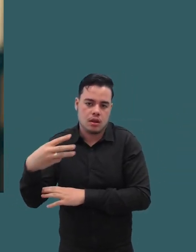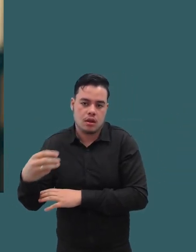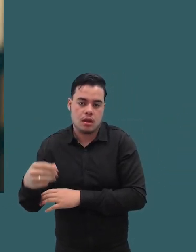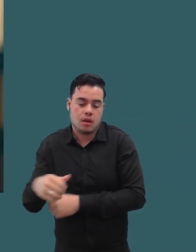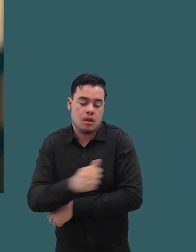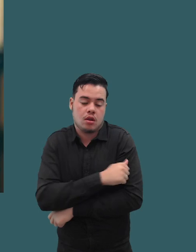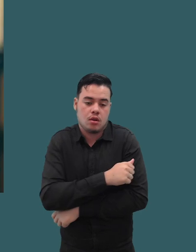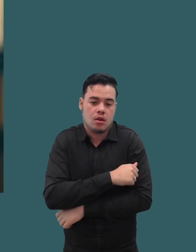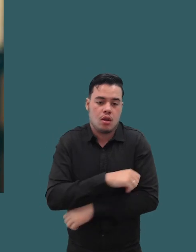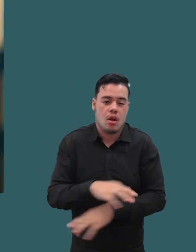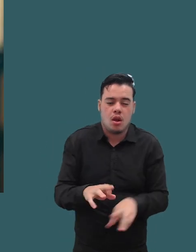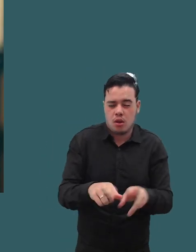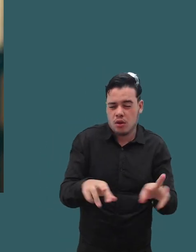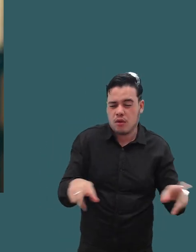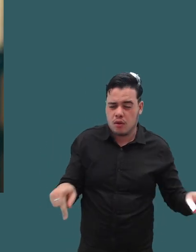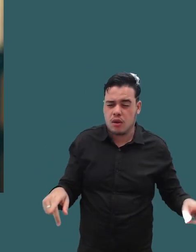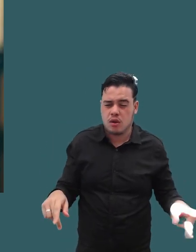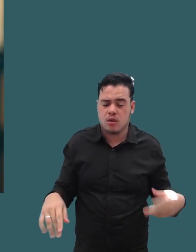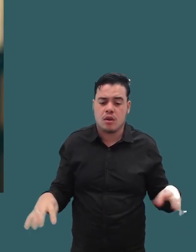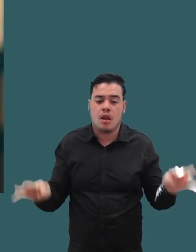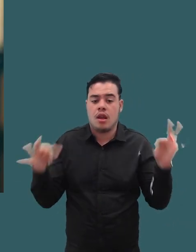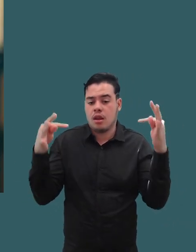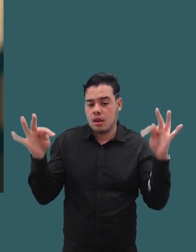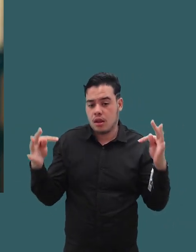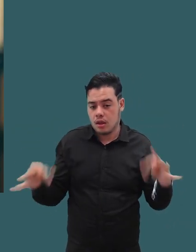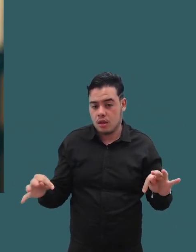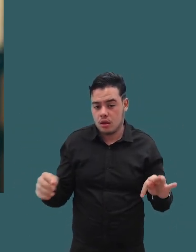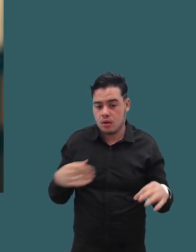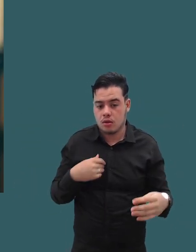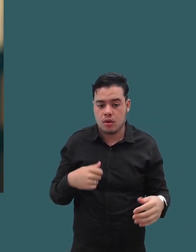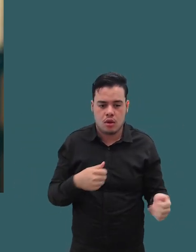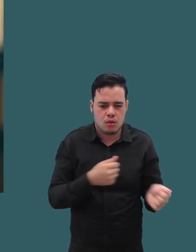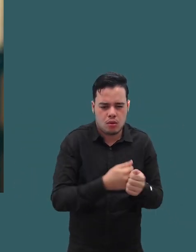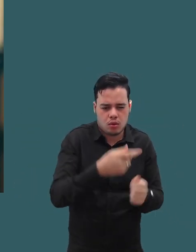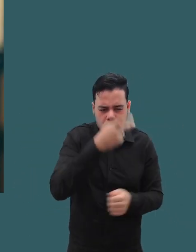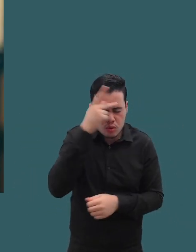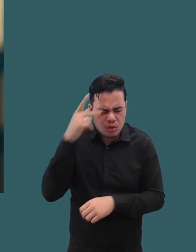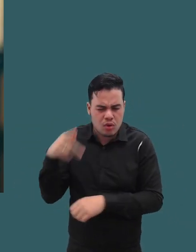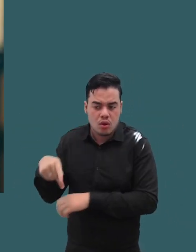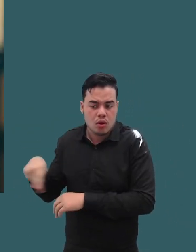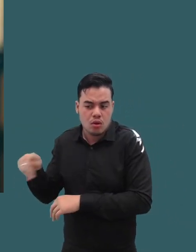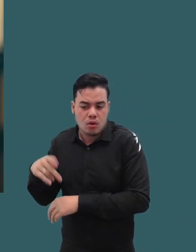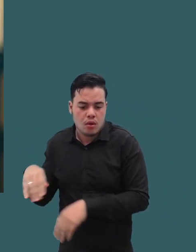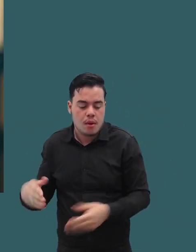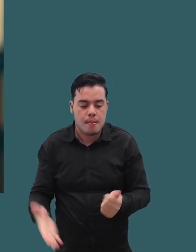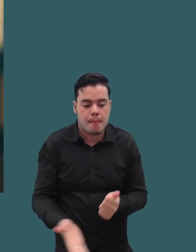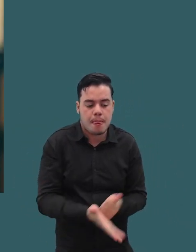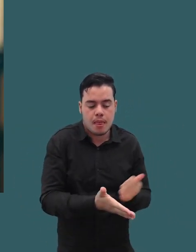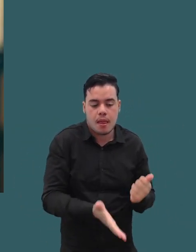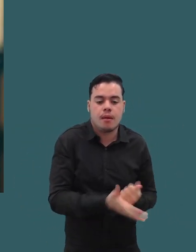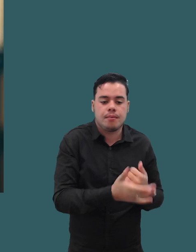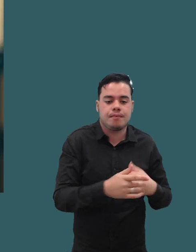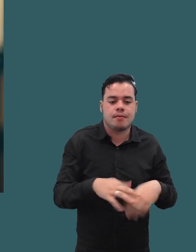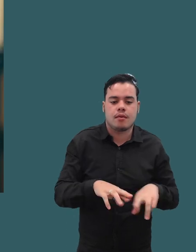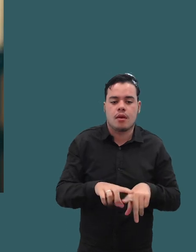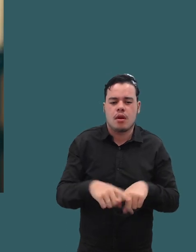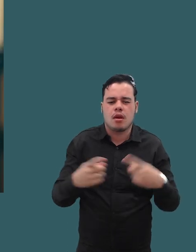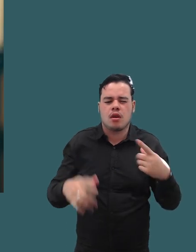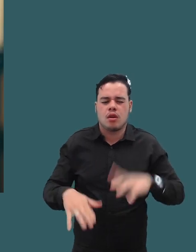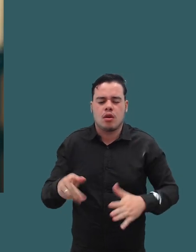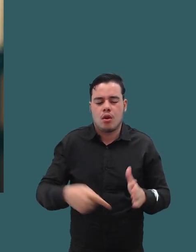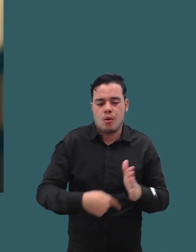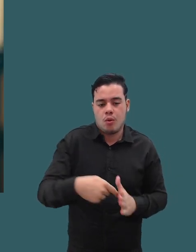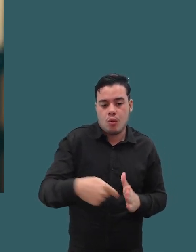técnicos e colaboradores estrangeiros. A maioria, mais de 65% do total dos pesquisadores,